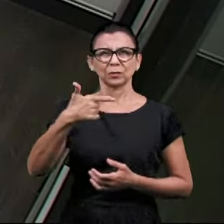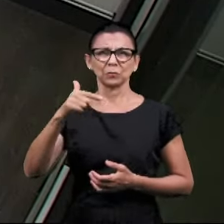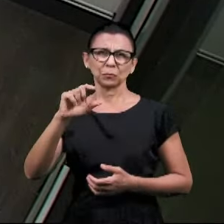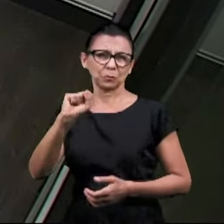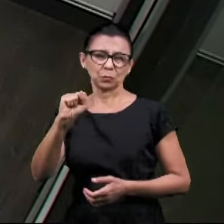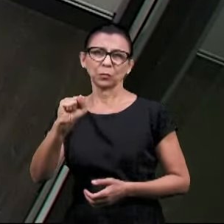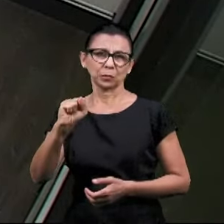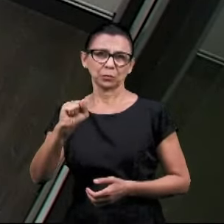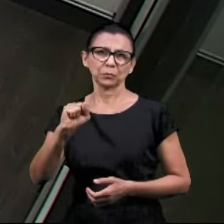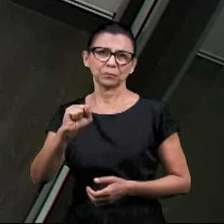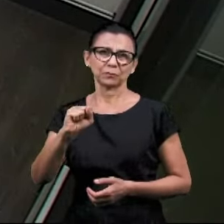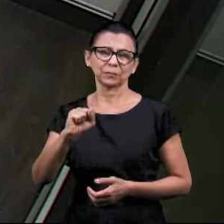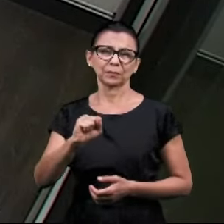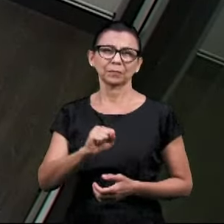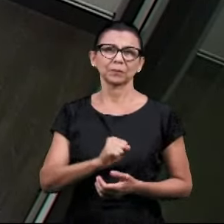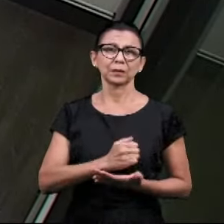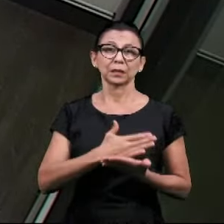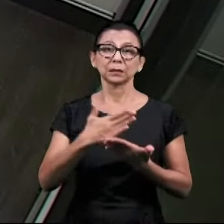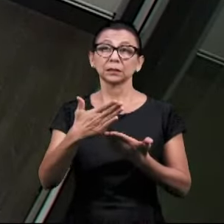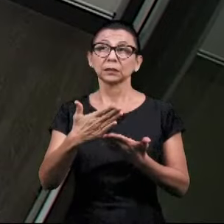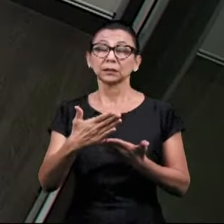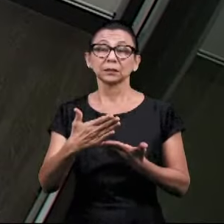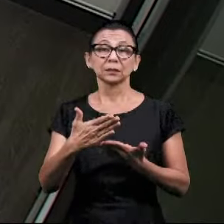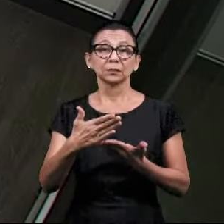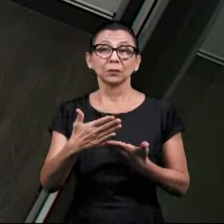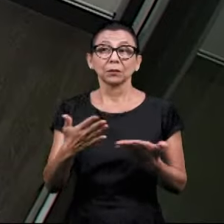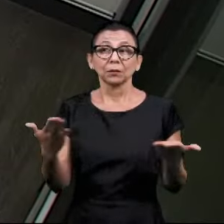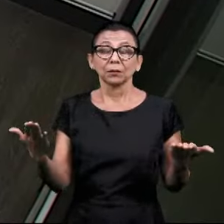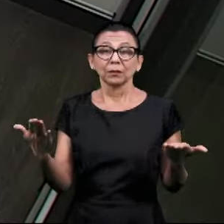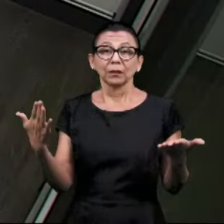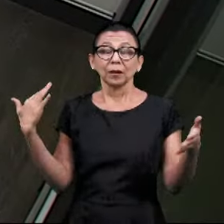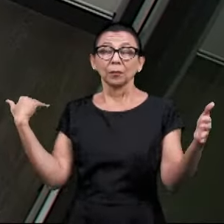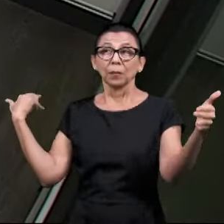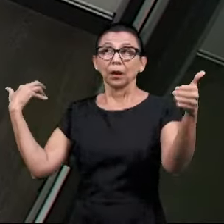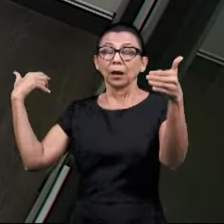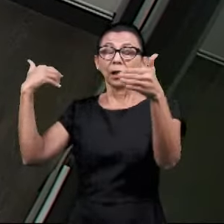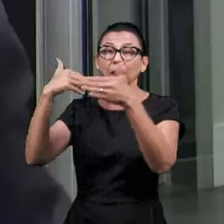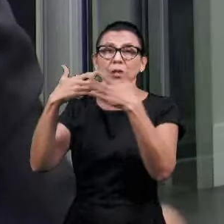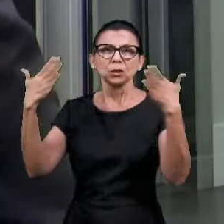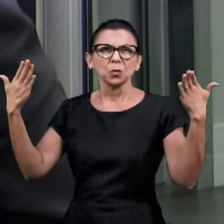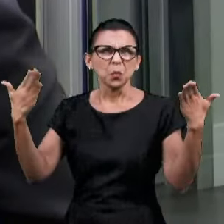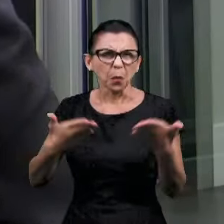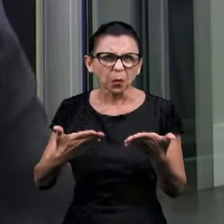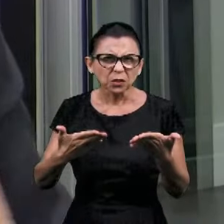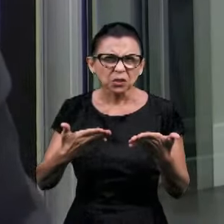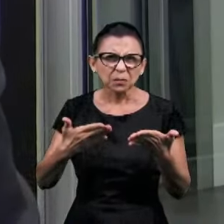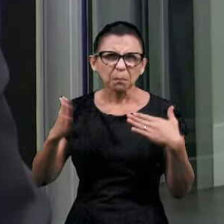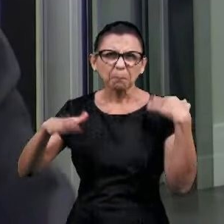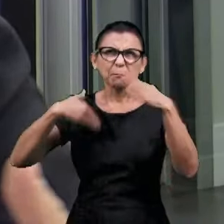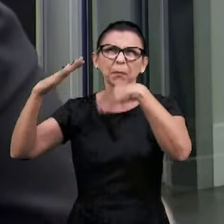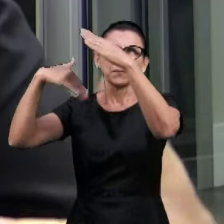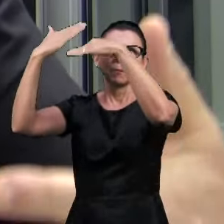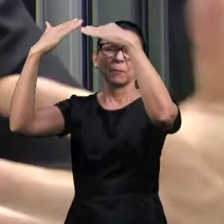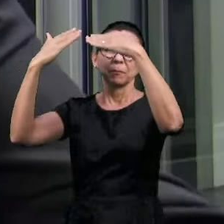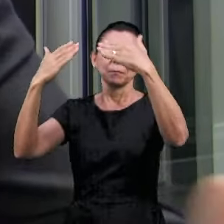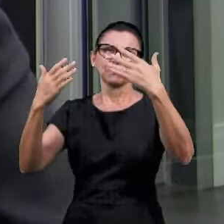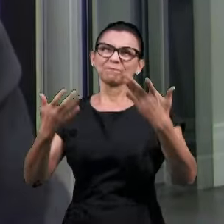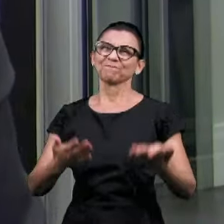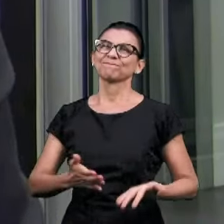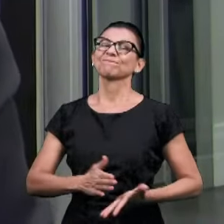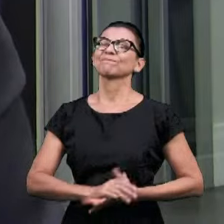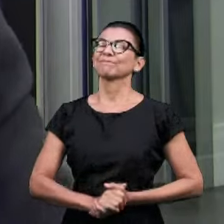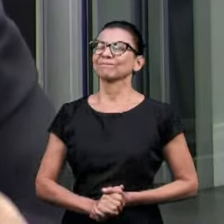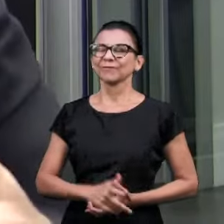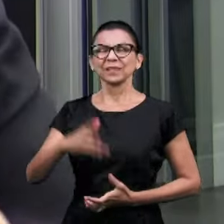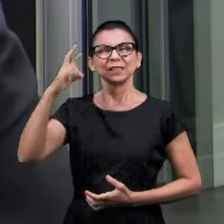Então, a gente vê aonde nós estamos hoje e o Senhor nos preparando já há um bom tempo para vivermos